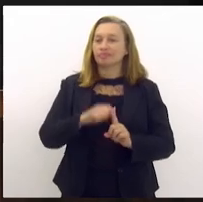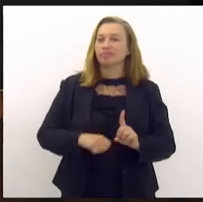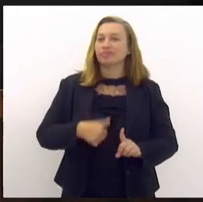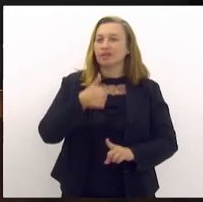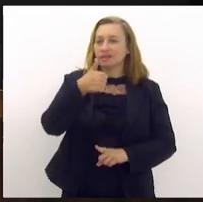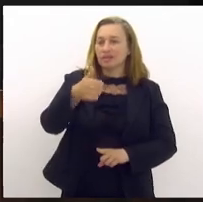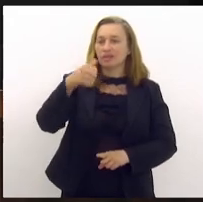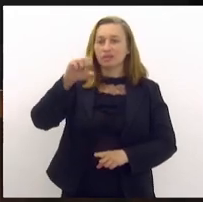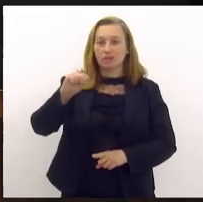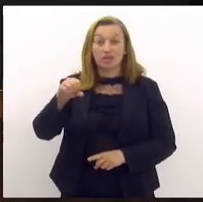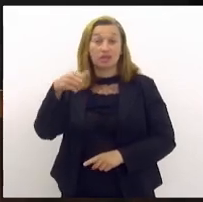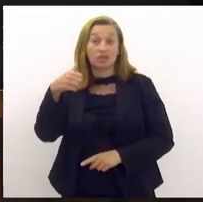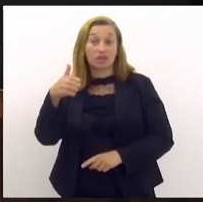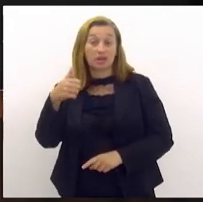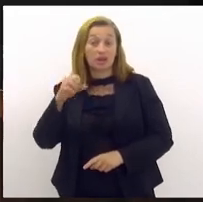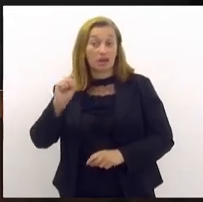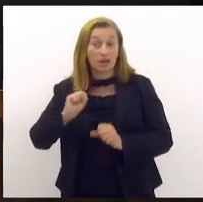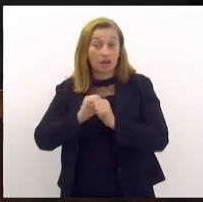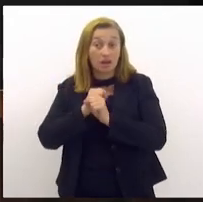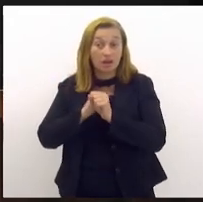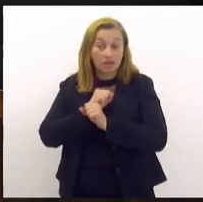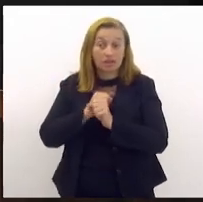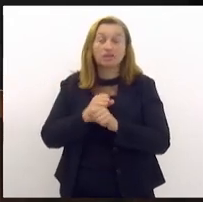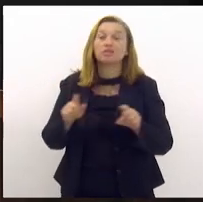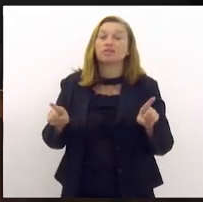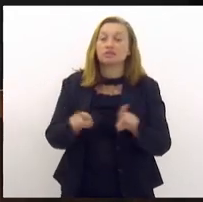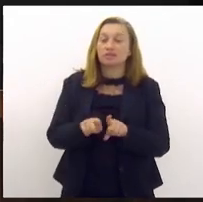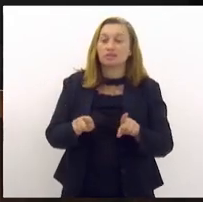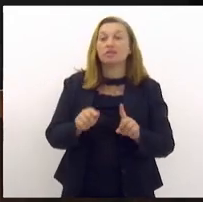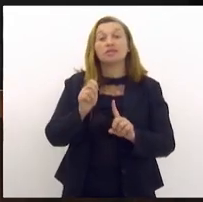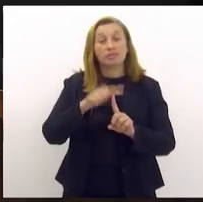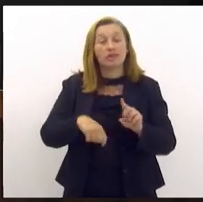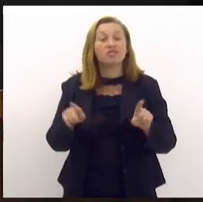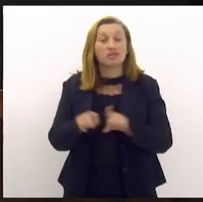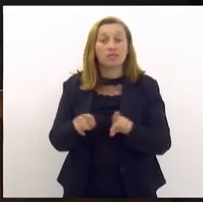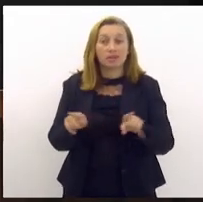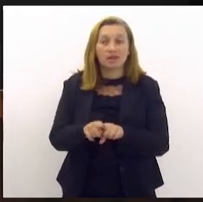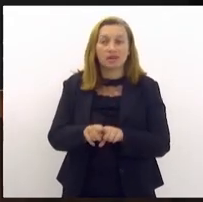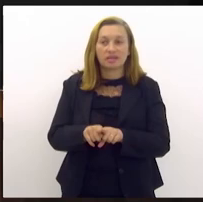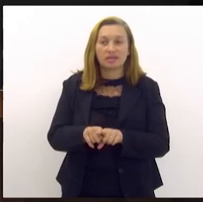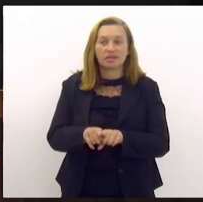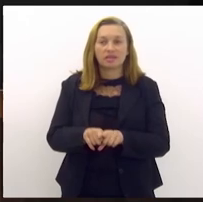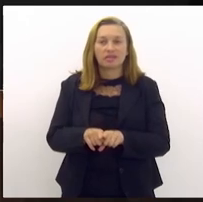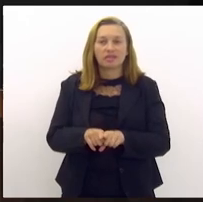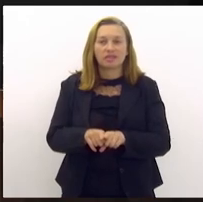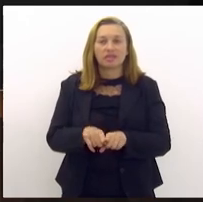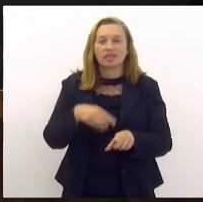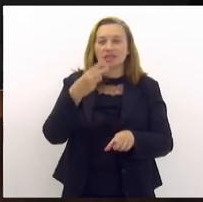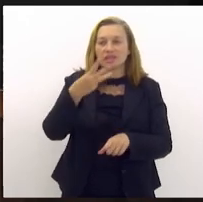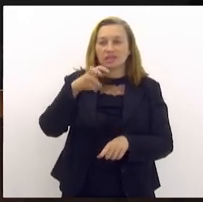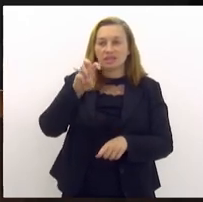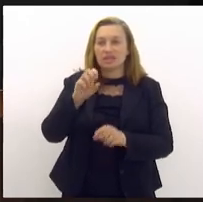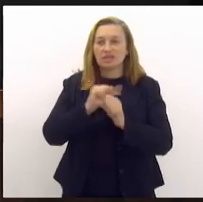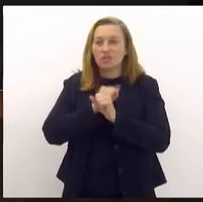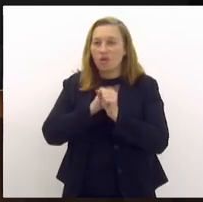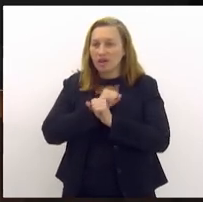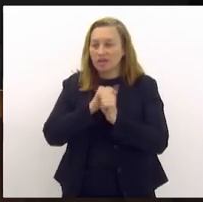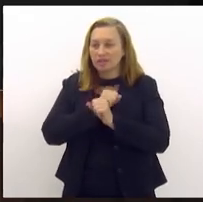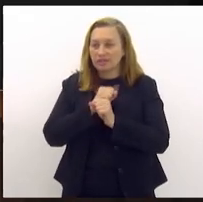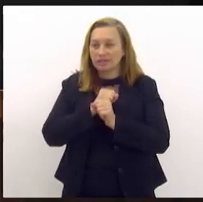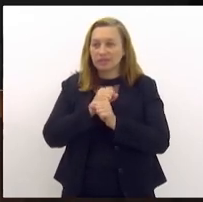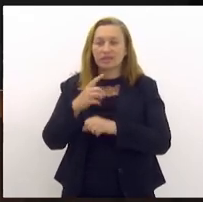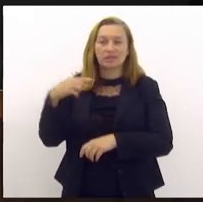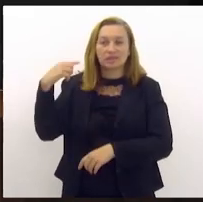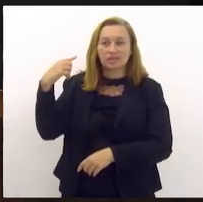180 anos. E hoje também completa, e nesse mês também completa 35 anos,